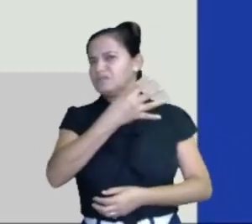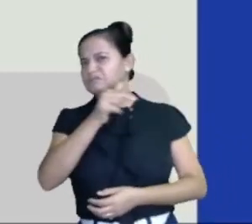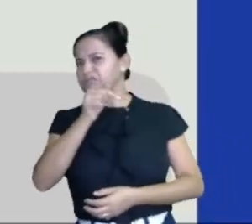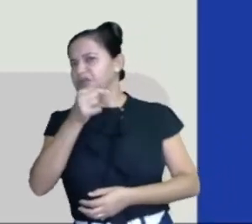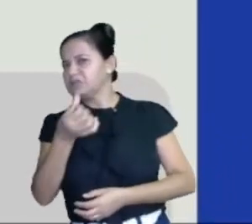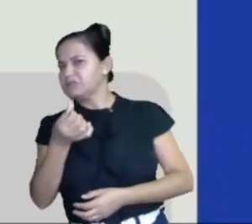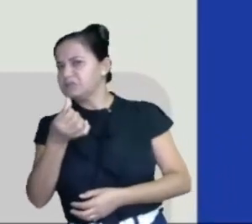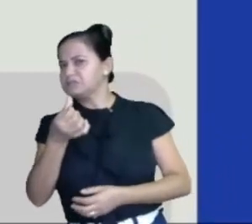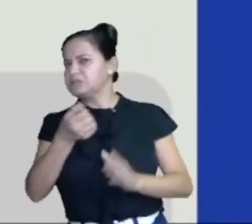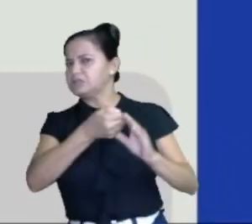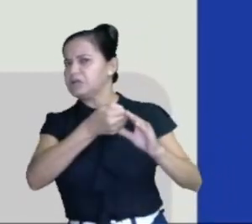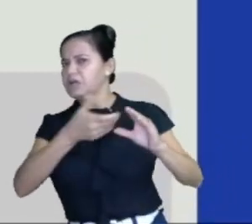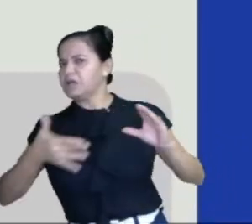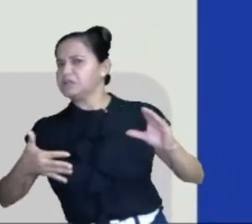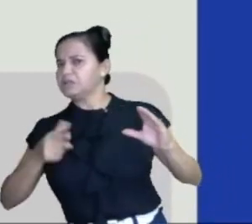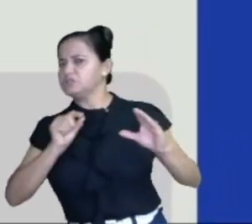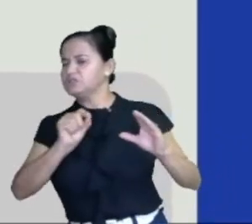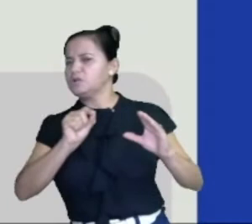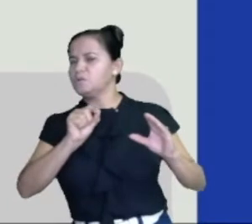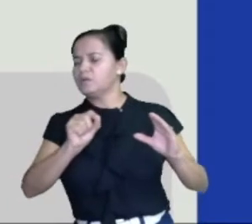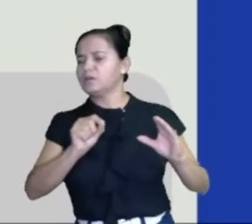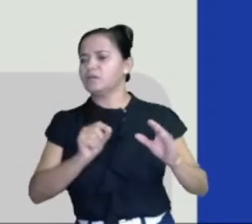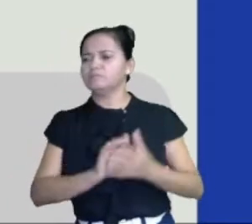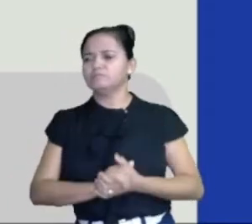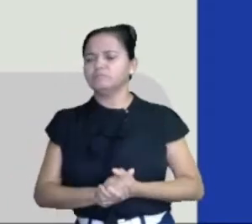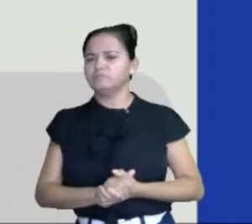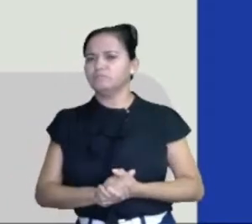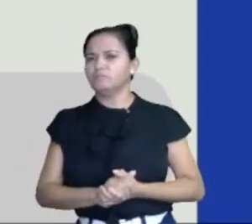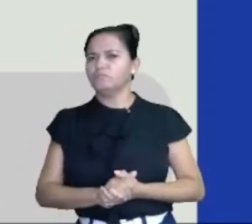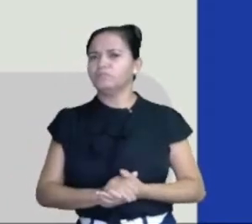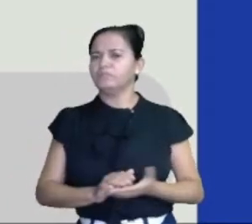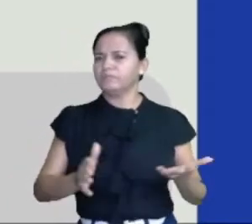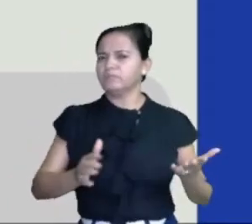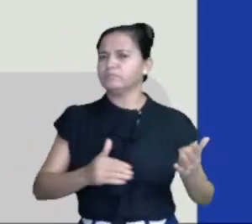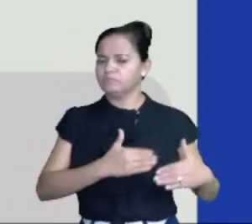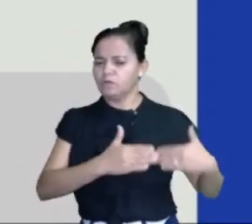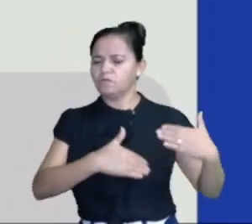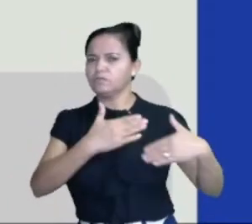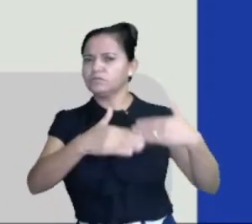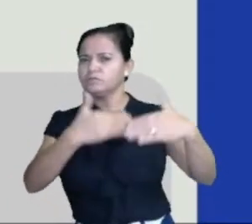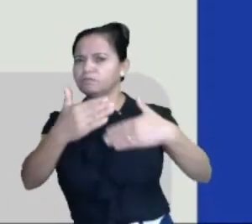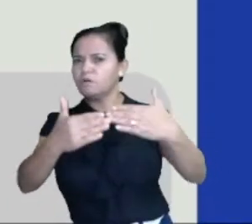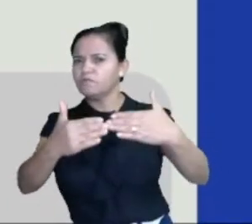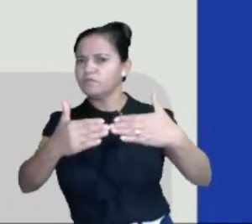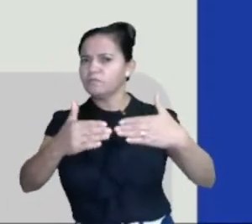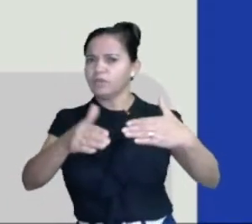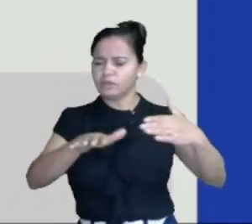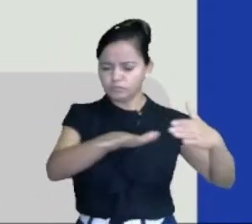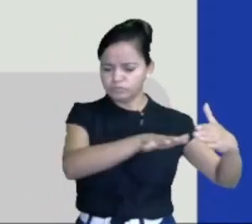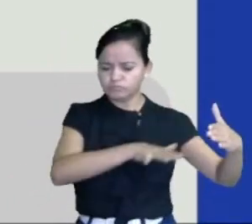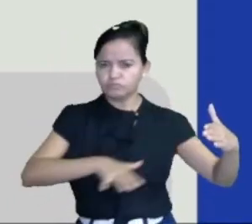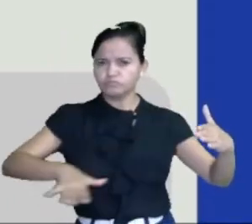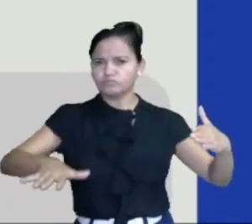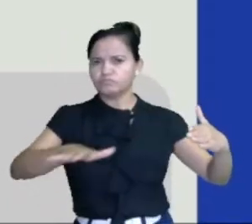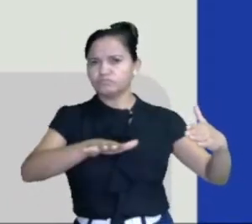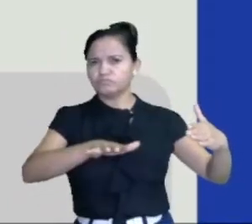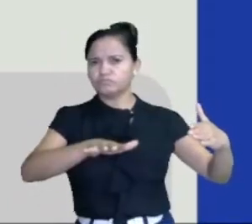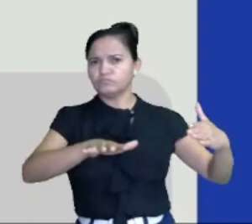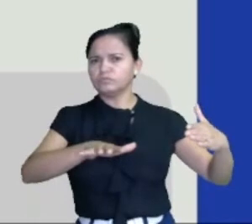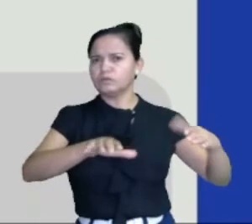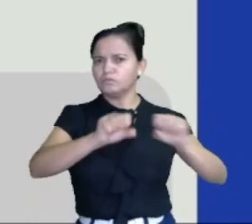caracteriza esse período como Idade Média? A forma como o desenvolvimento do espaço é feito, o apogeu